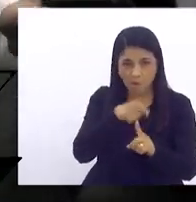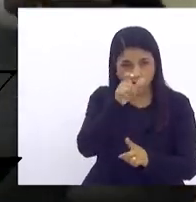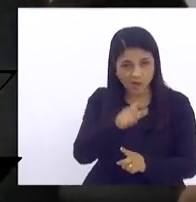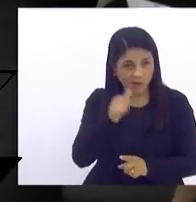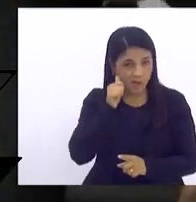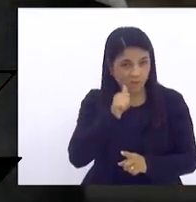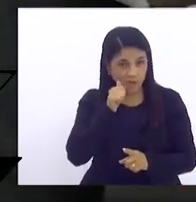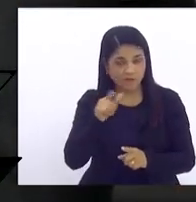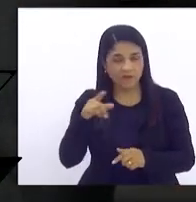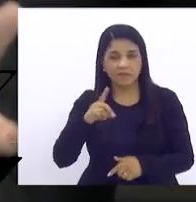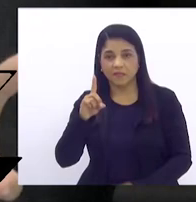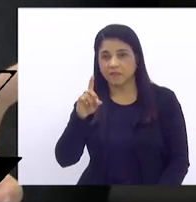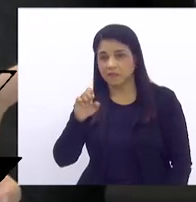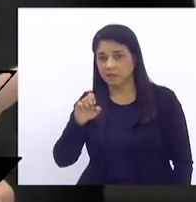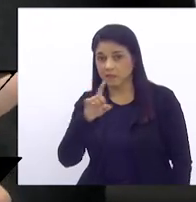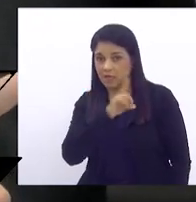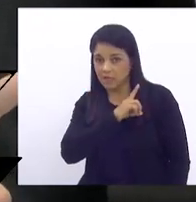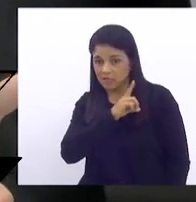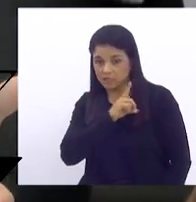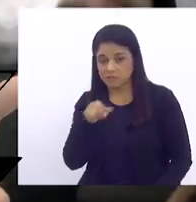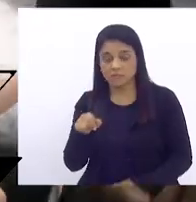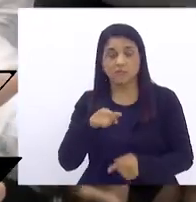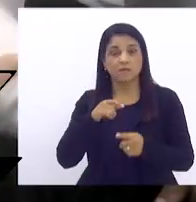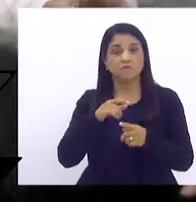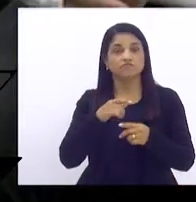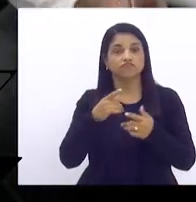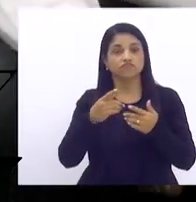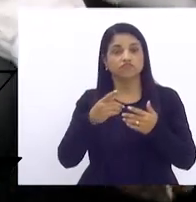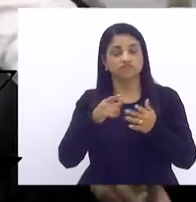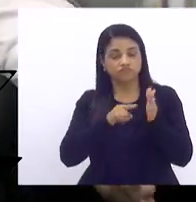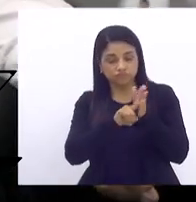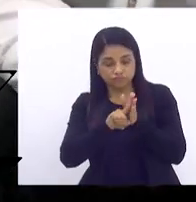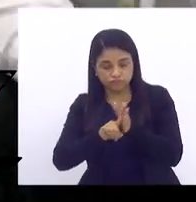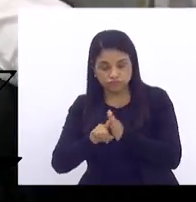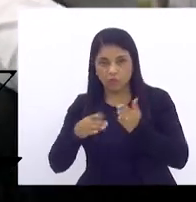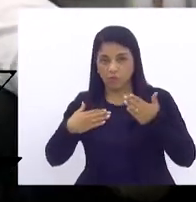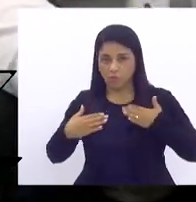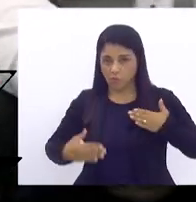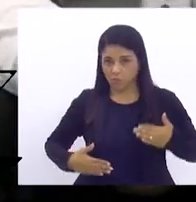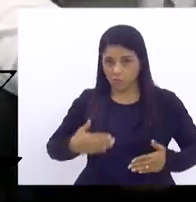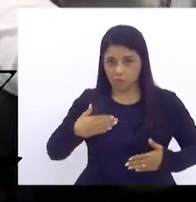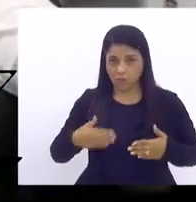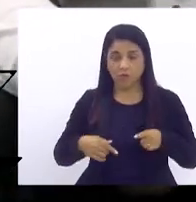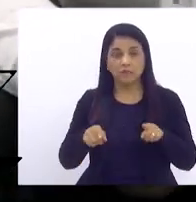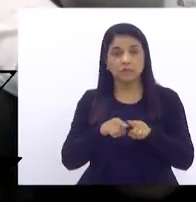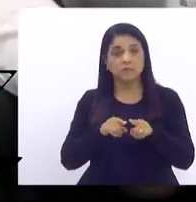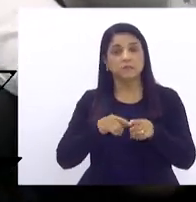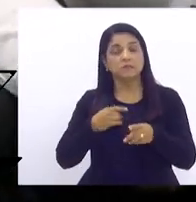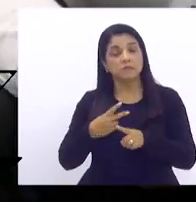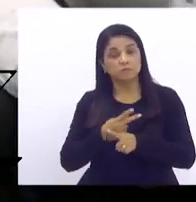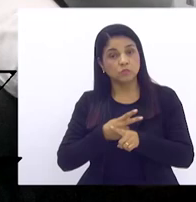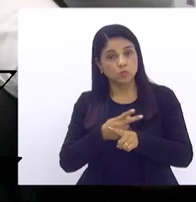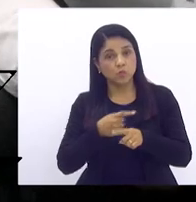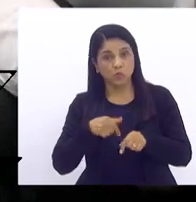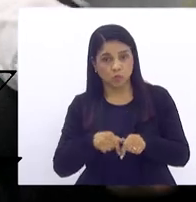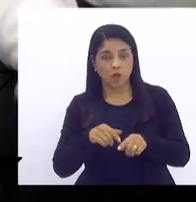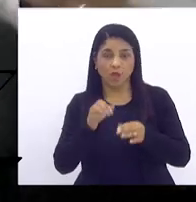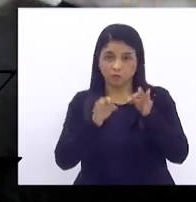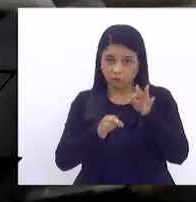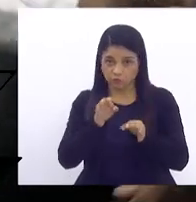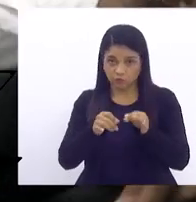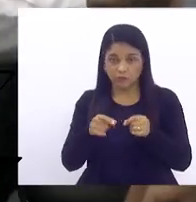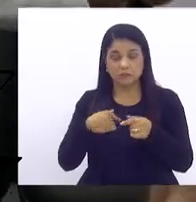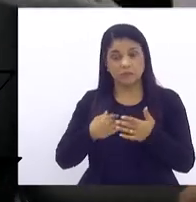delito, né, busca a justiça e... Nós temos um custo, nós, Estado, temos um custo